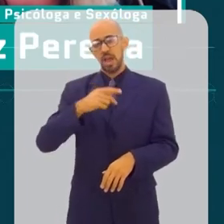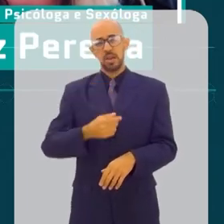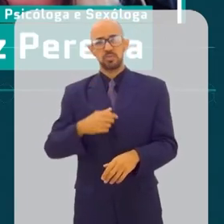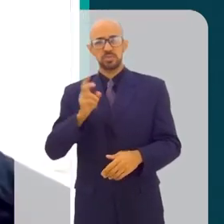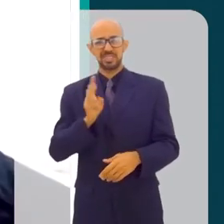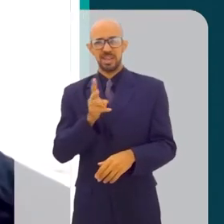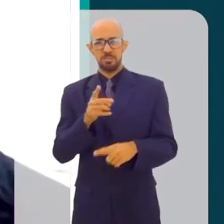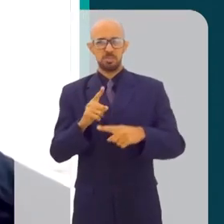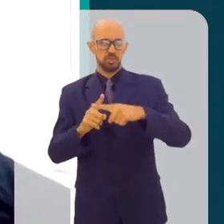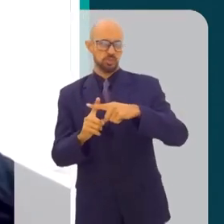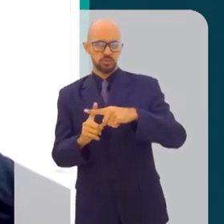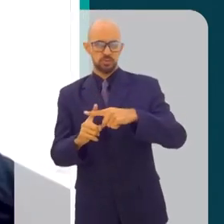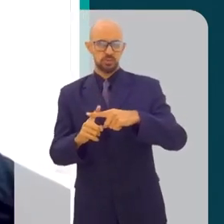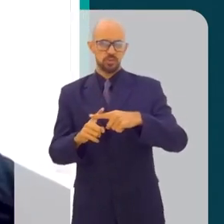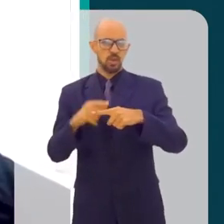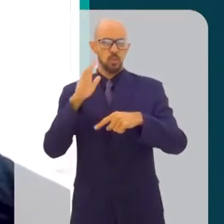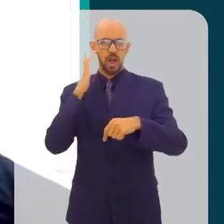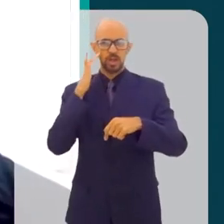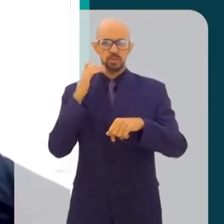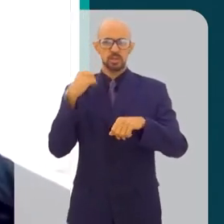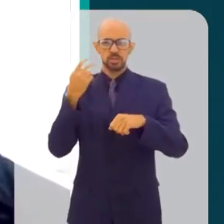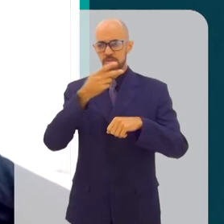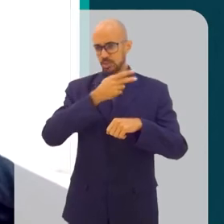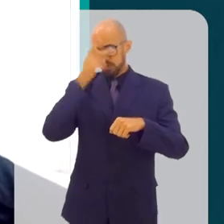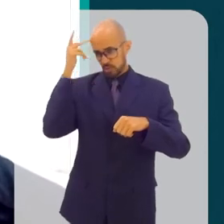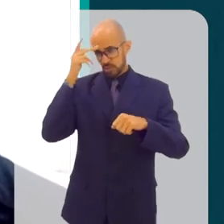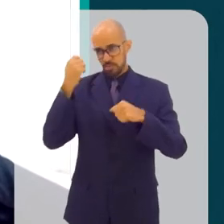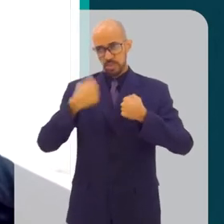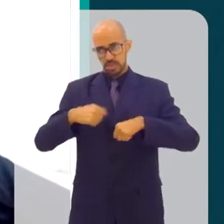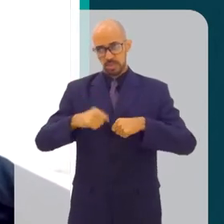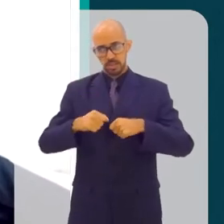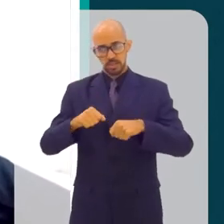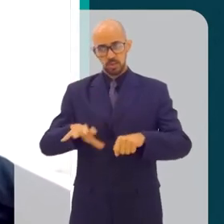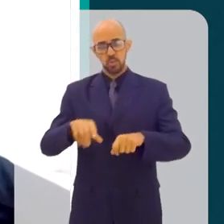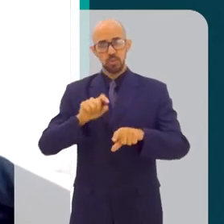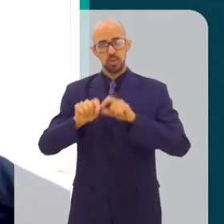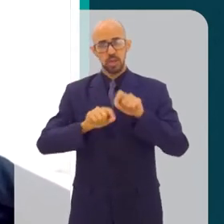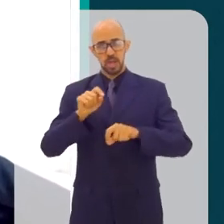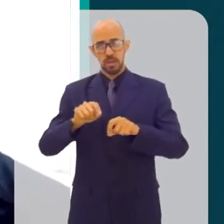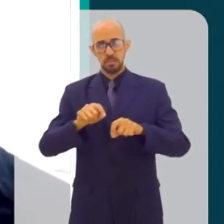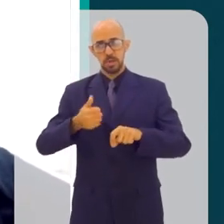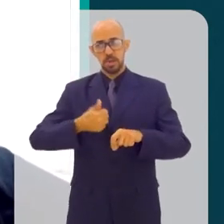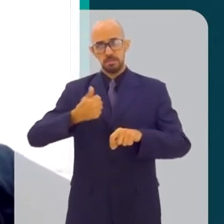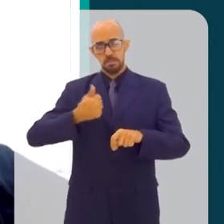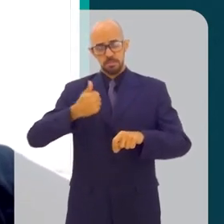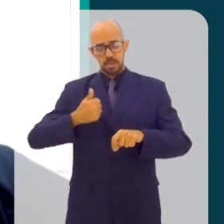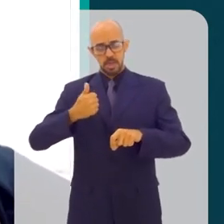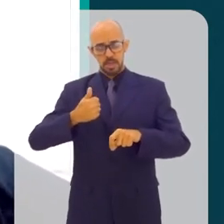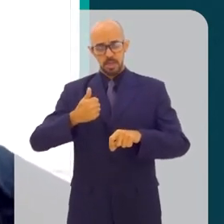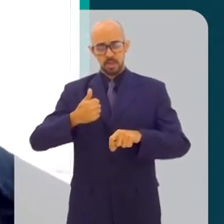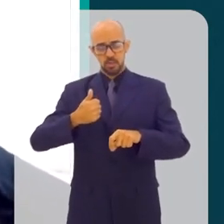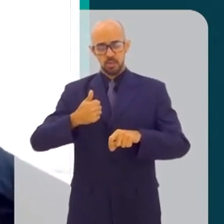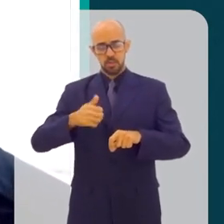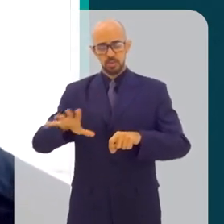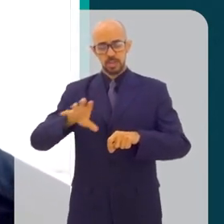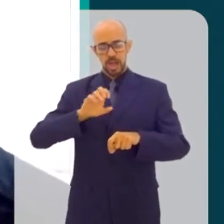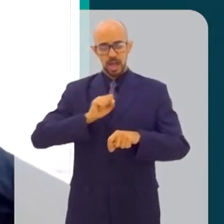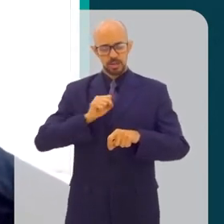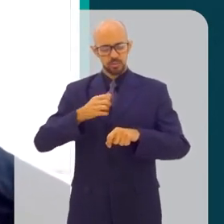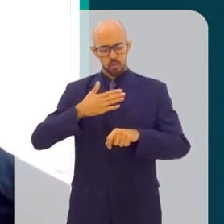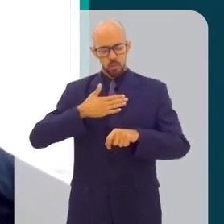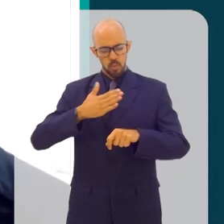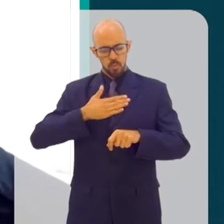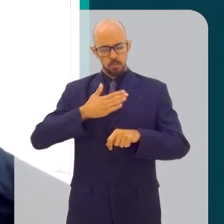né? Eu acho que as pessoas precisam primeiro se apropriar do teu sexo para depois poder compartilhar com o